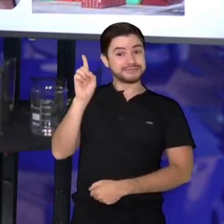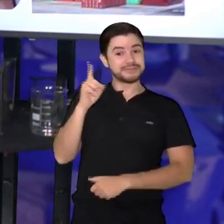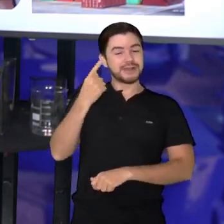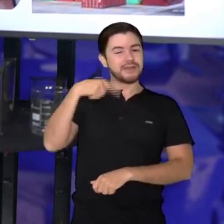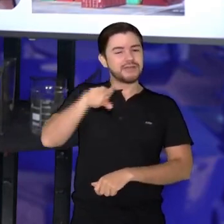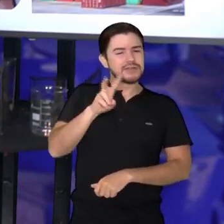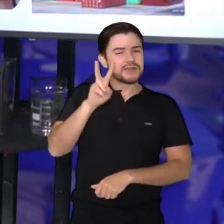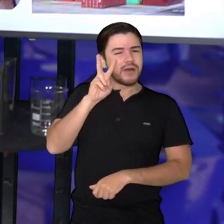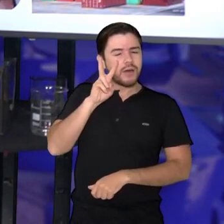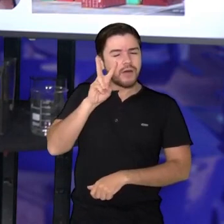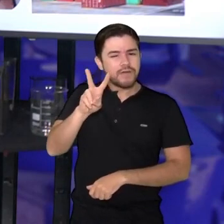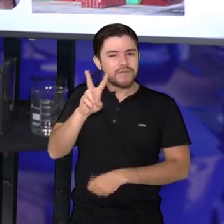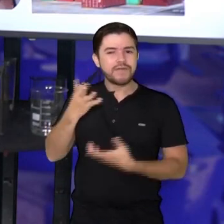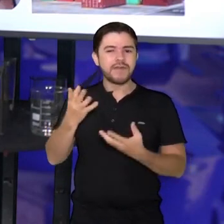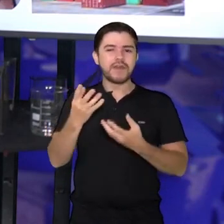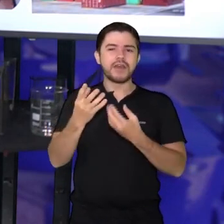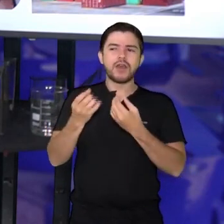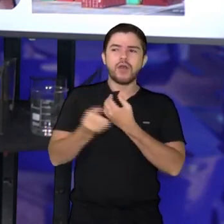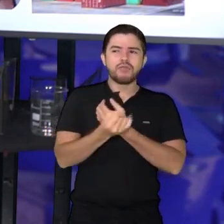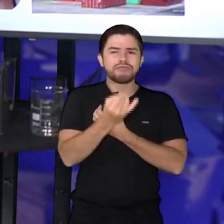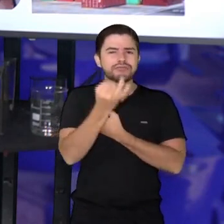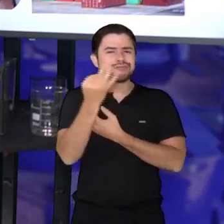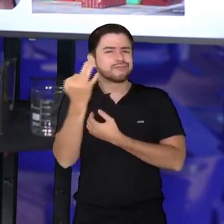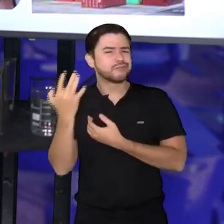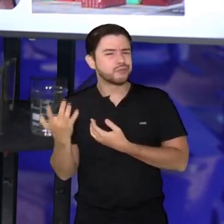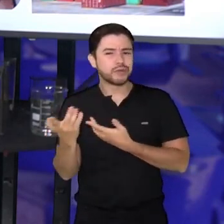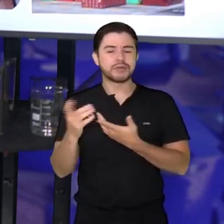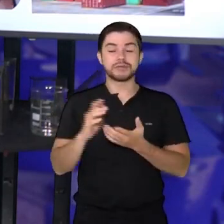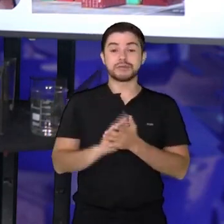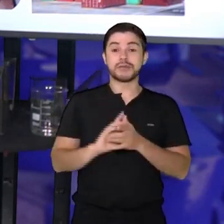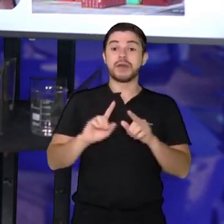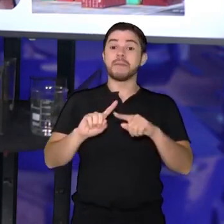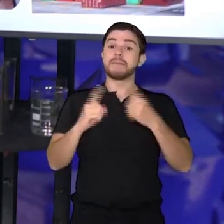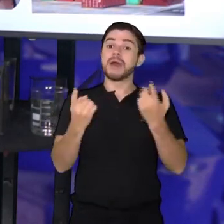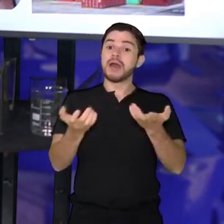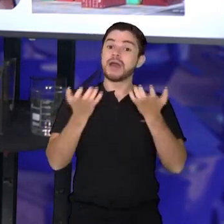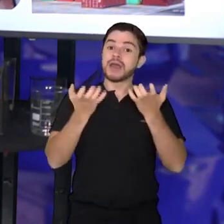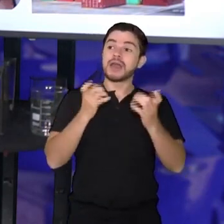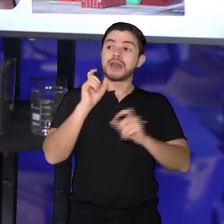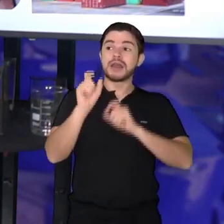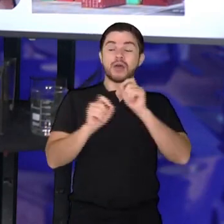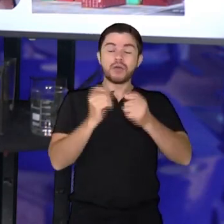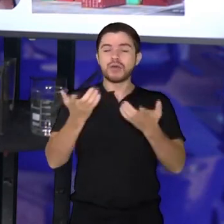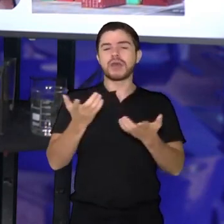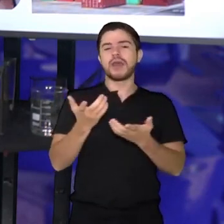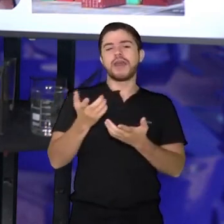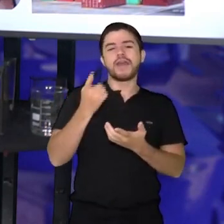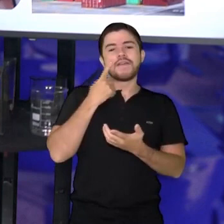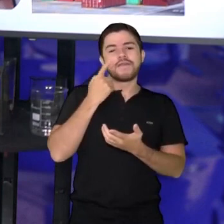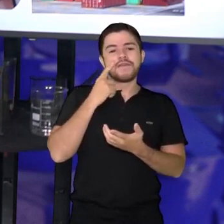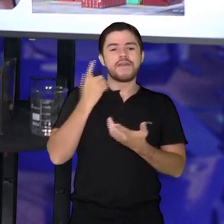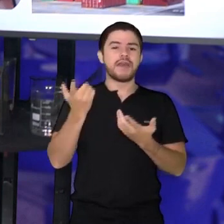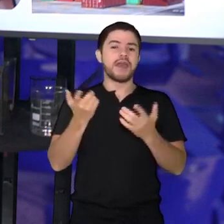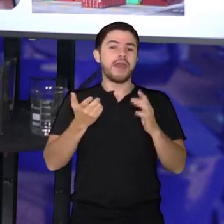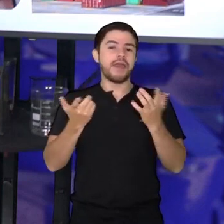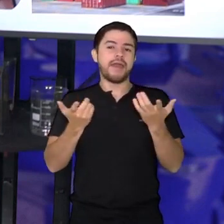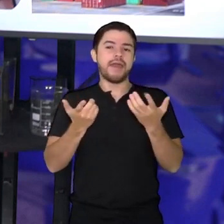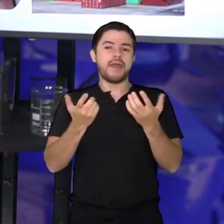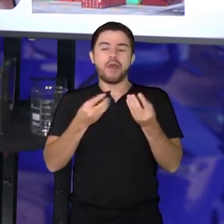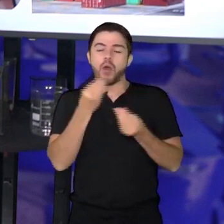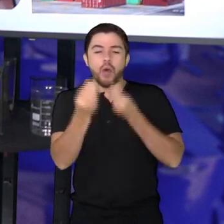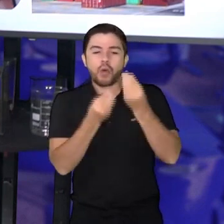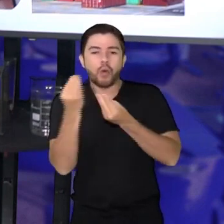dar uma olhada para verificar o quantitativo, tá? Porém, eu queria abordar um pouco as estratégias possíveis que vocês utilizaram,